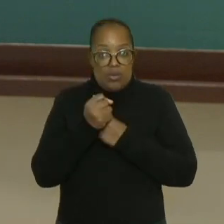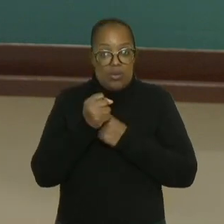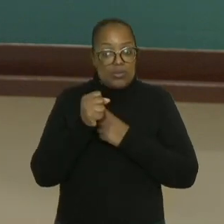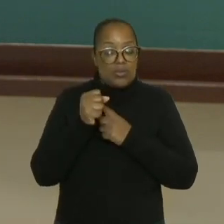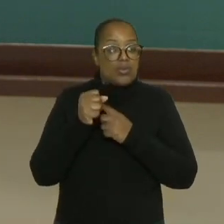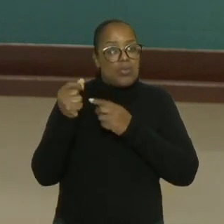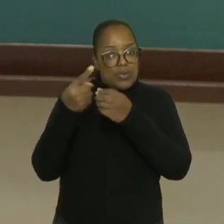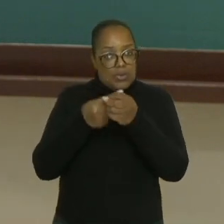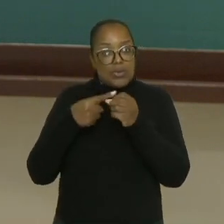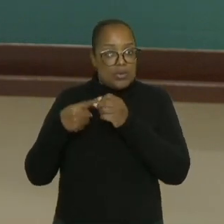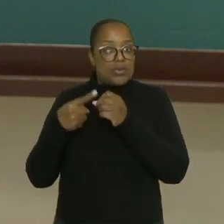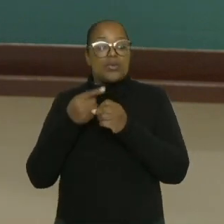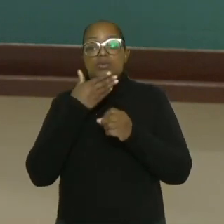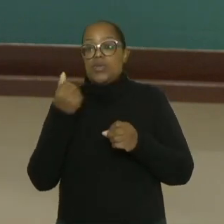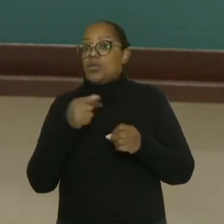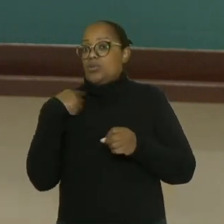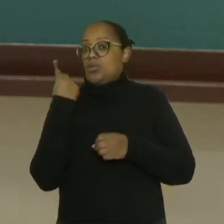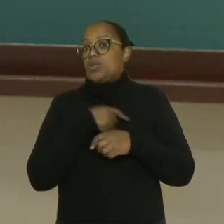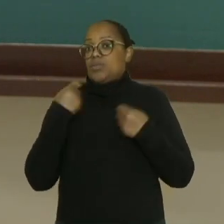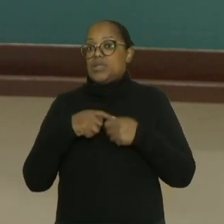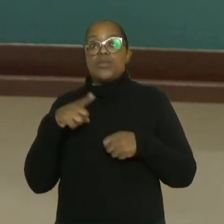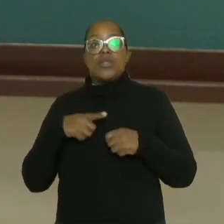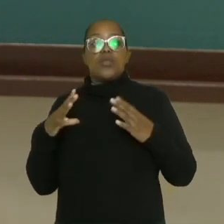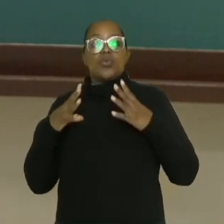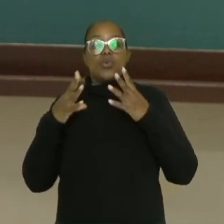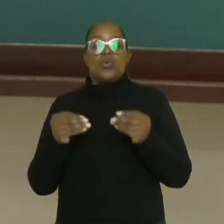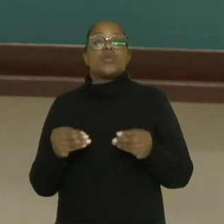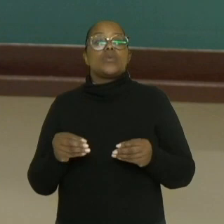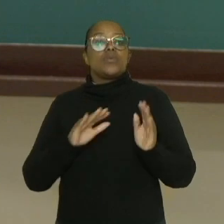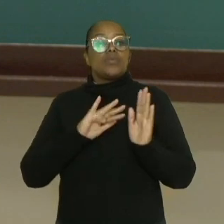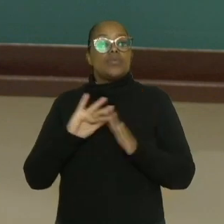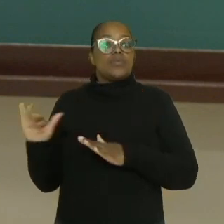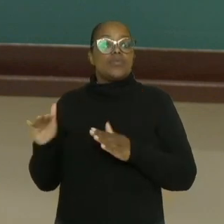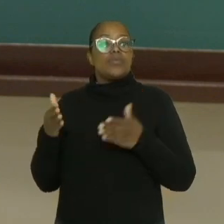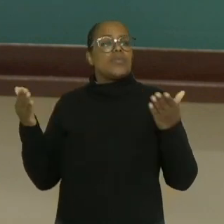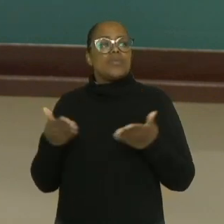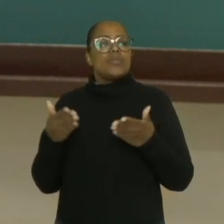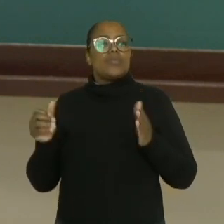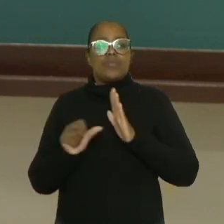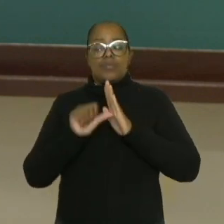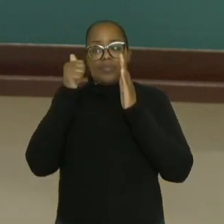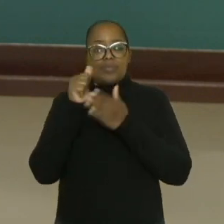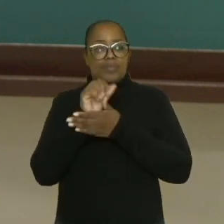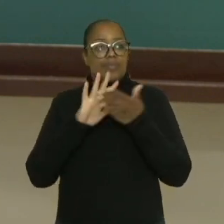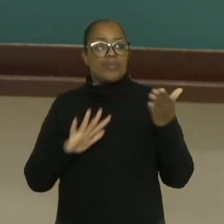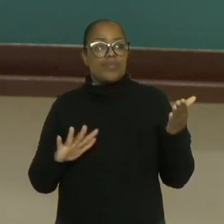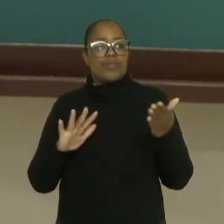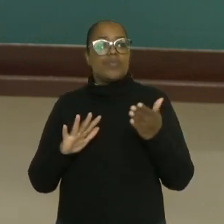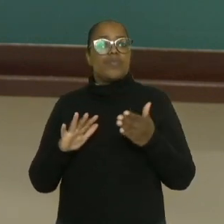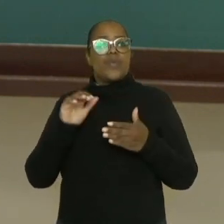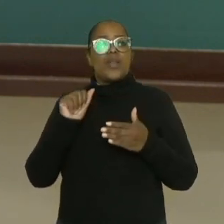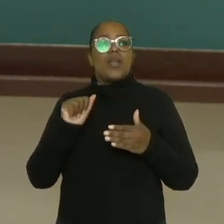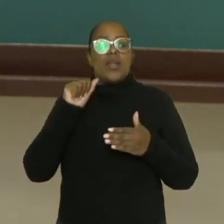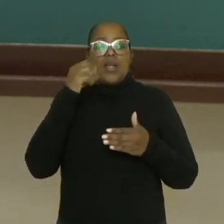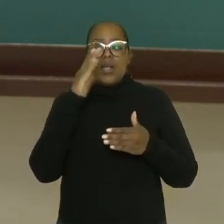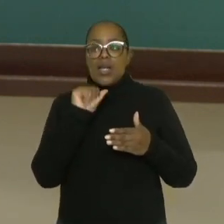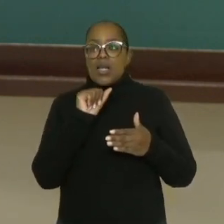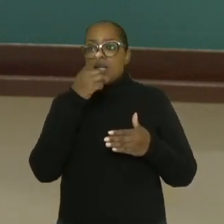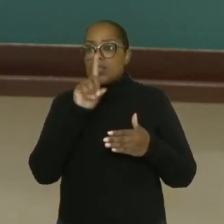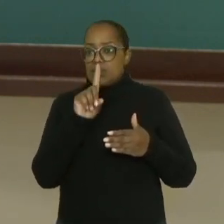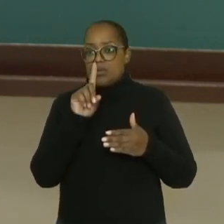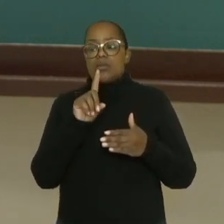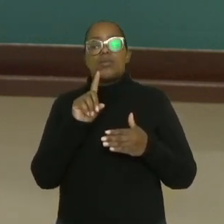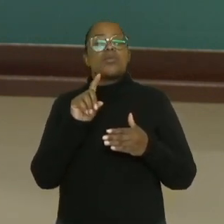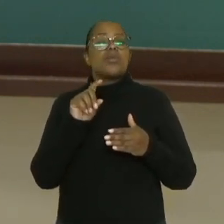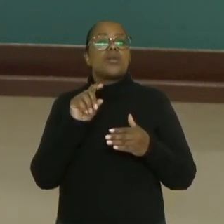precisamos ter todos eles, não só um. Vamos de atividade então. A ação democrática consiste em